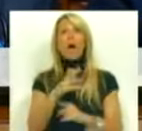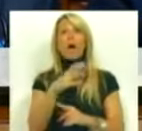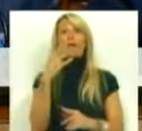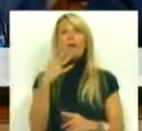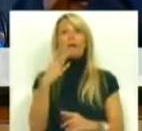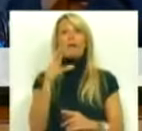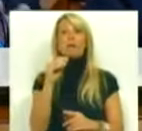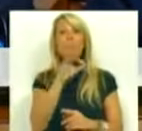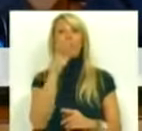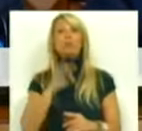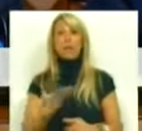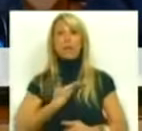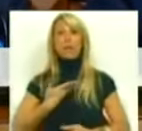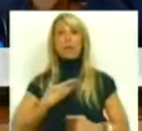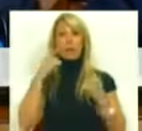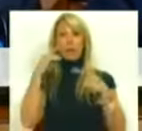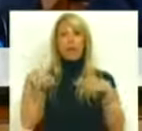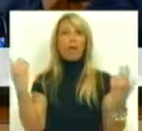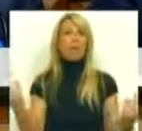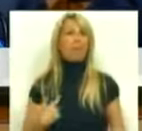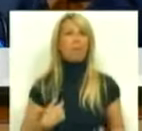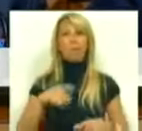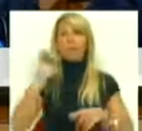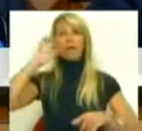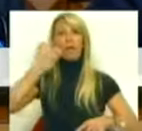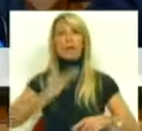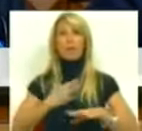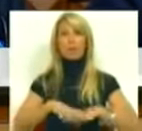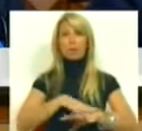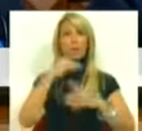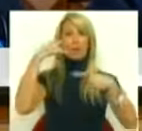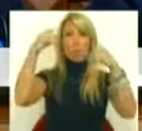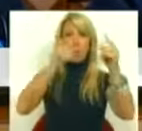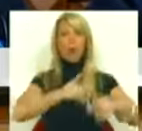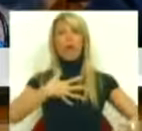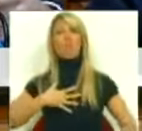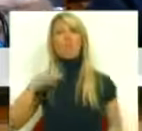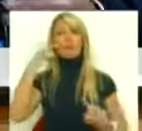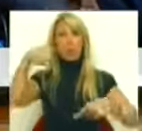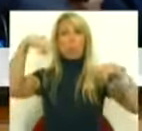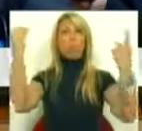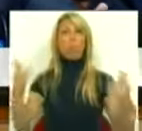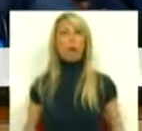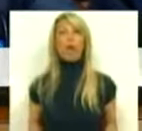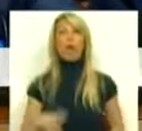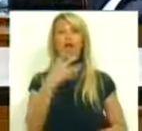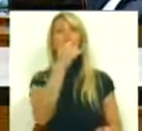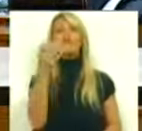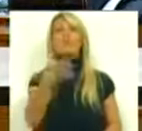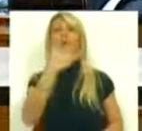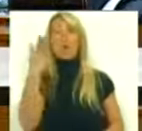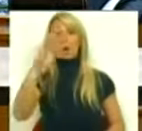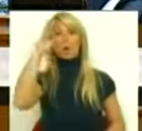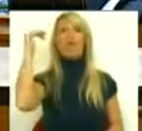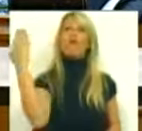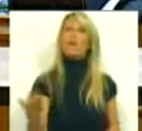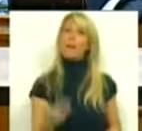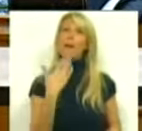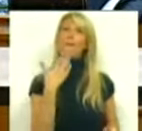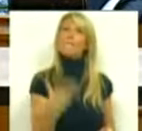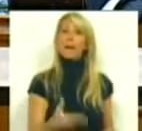Dívida pública, déficit das administrações públicas, déficit das empresas públicas. Entretanto, em 2011, Vossas Excelências